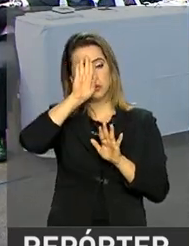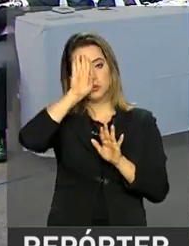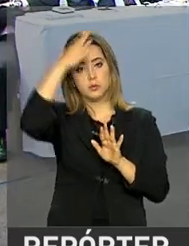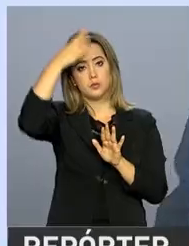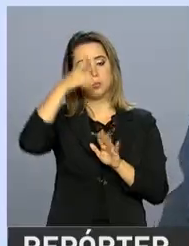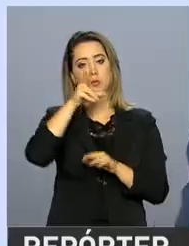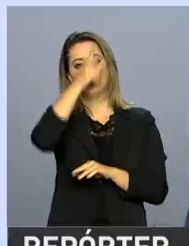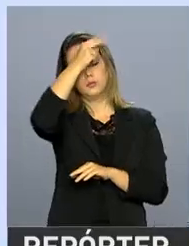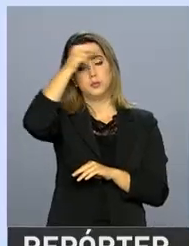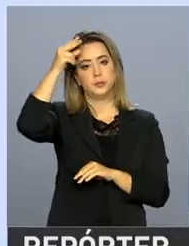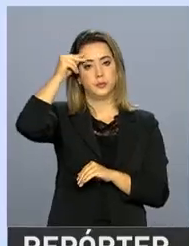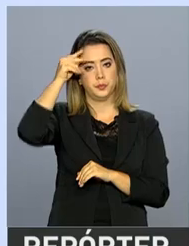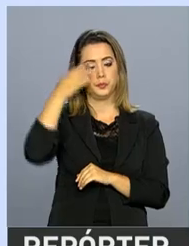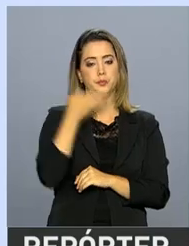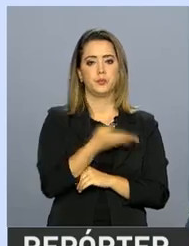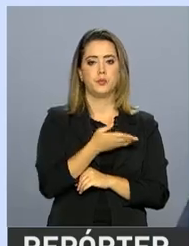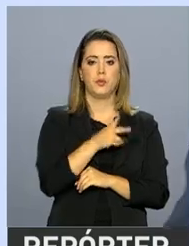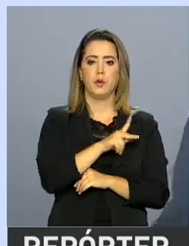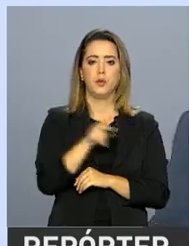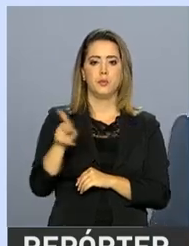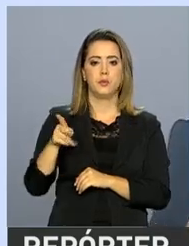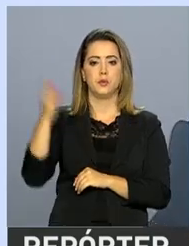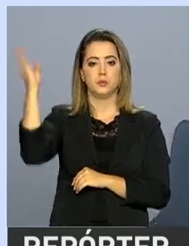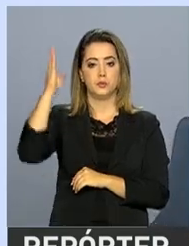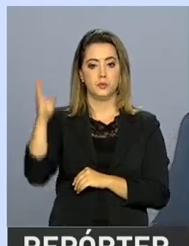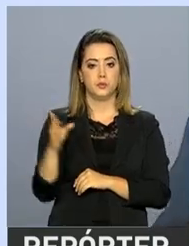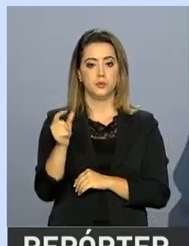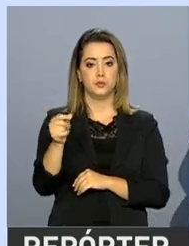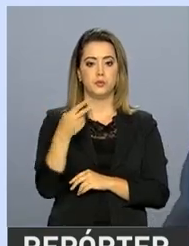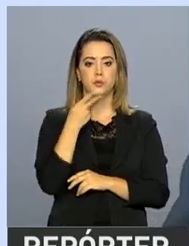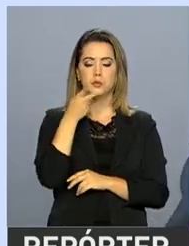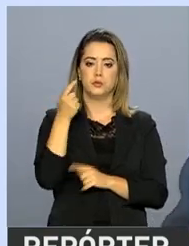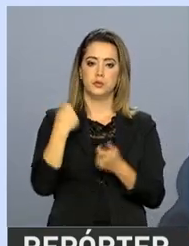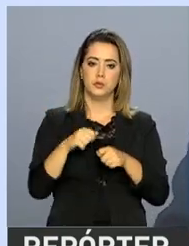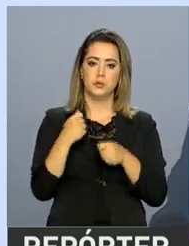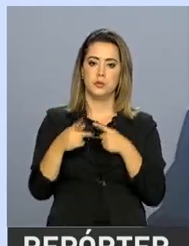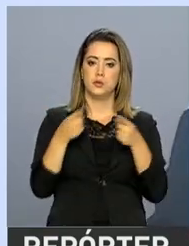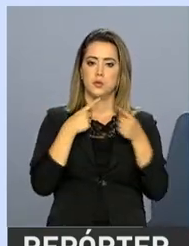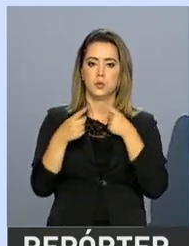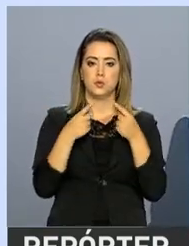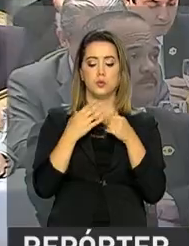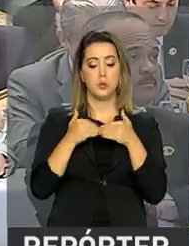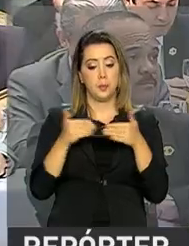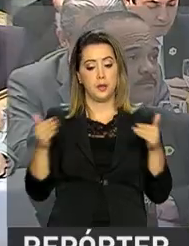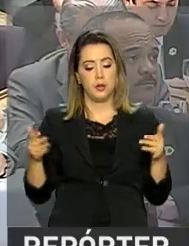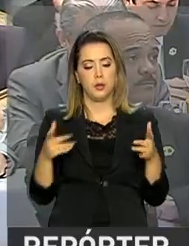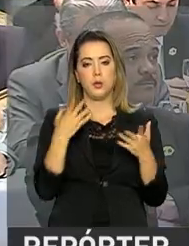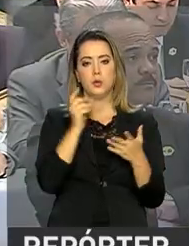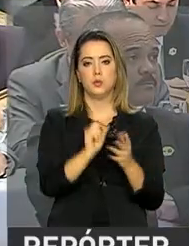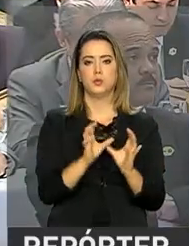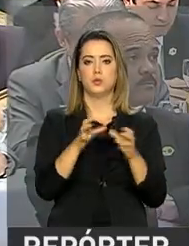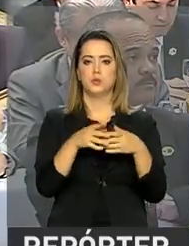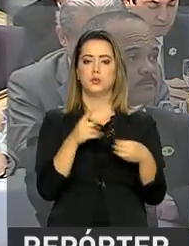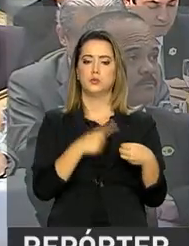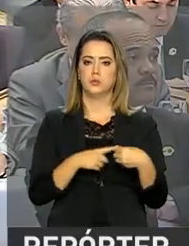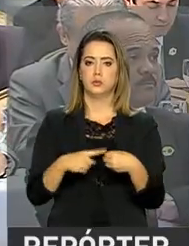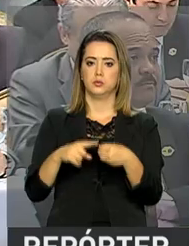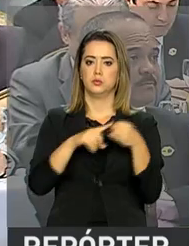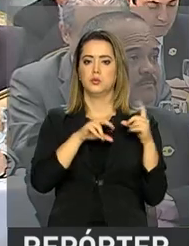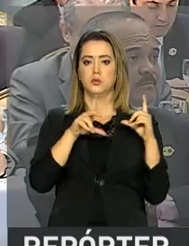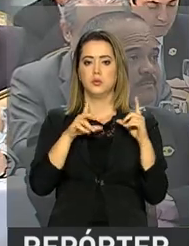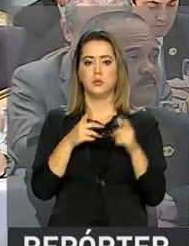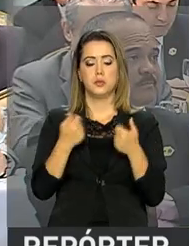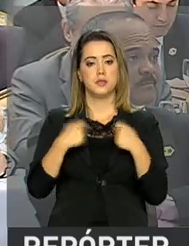prefeituras o presidente em exercício rodrigo maia defendeu um debate mais amplo para que os municípios tenham menos